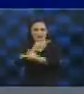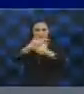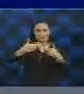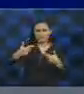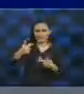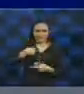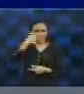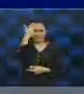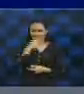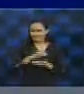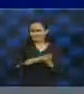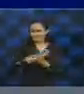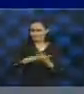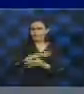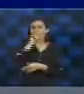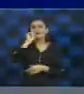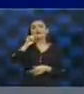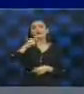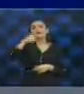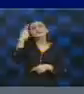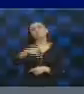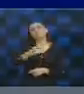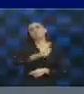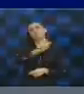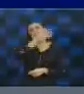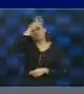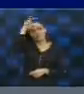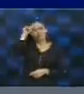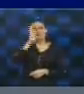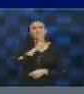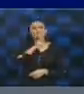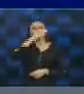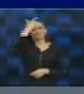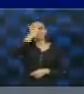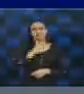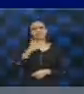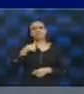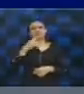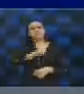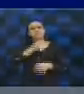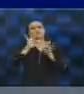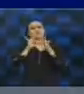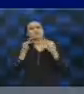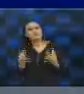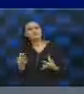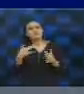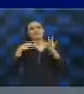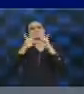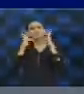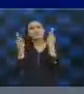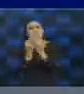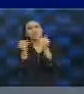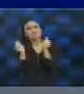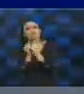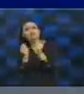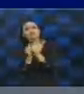isso. Quem mora em Manaus me conhece, sabe da vida simples, da vida austera que eu tenho com a minha família, com a minha esposa, com os meus